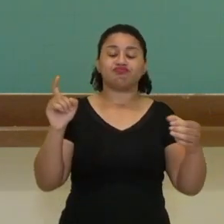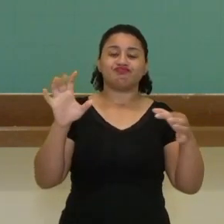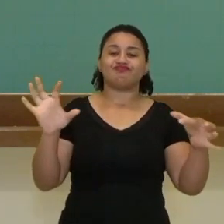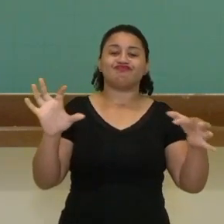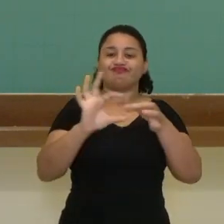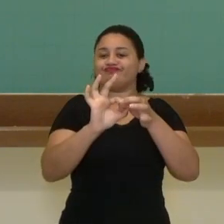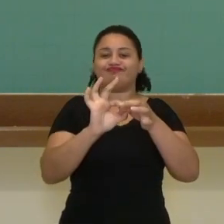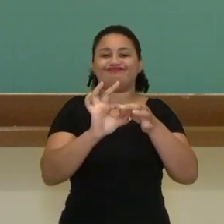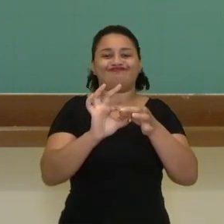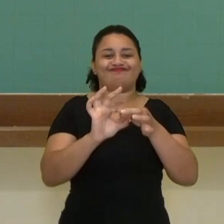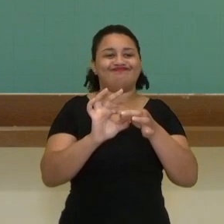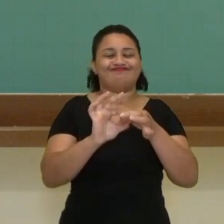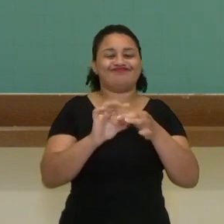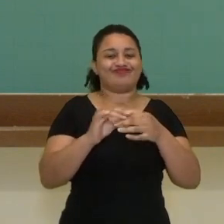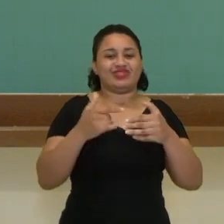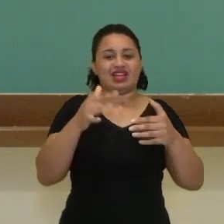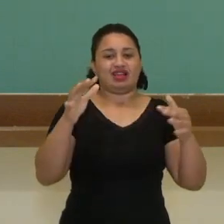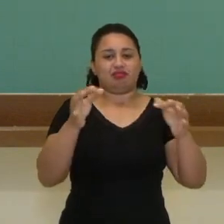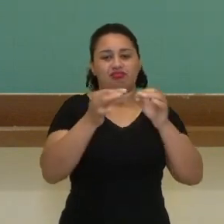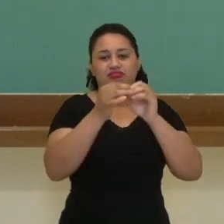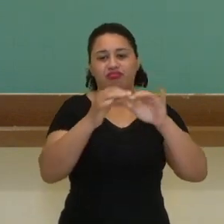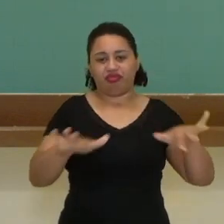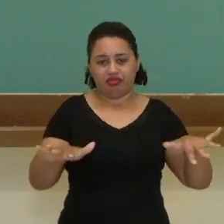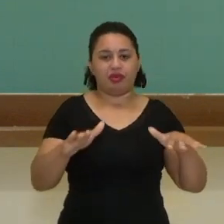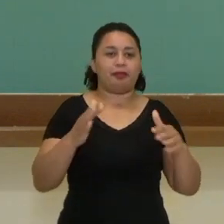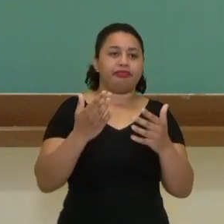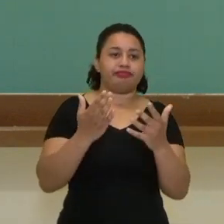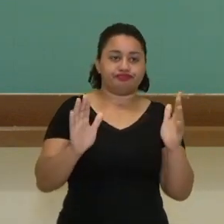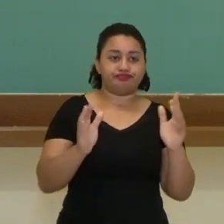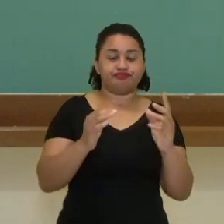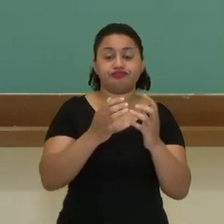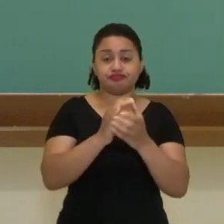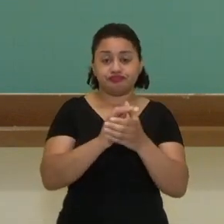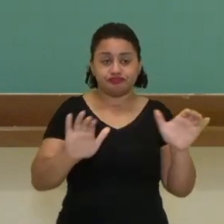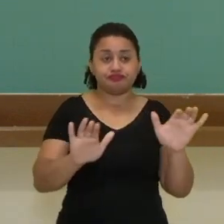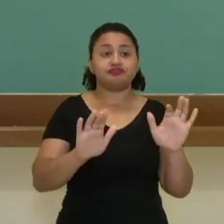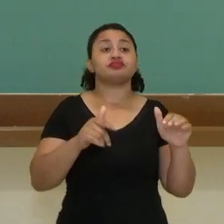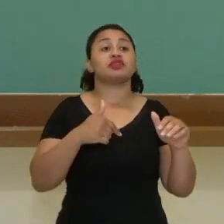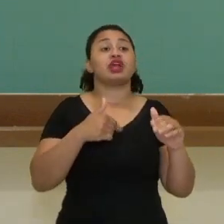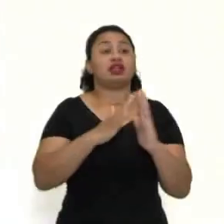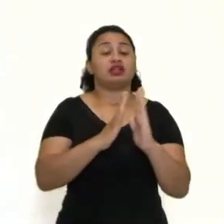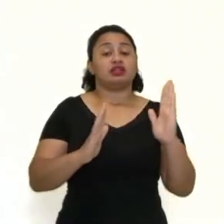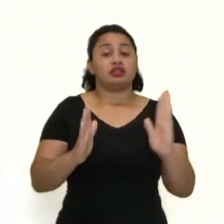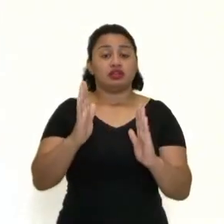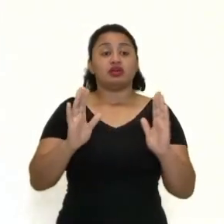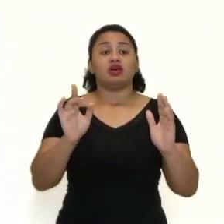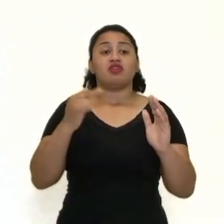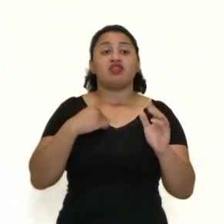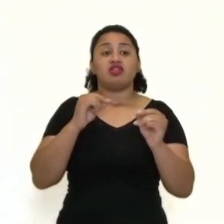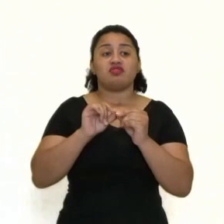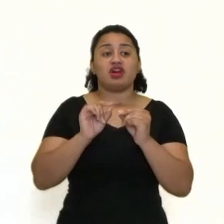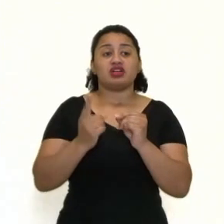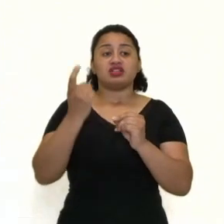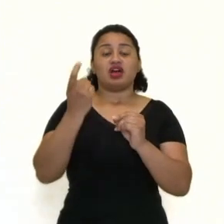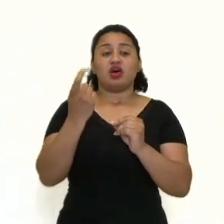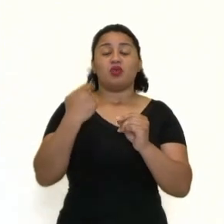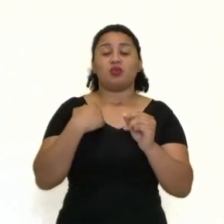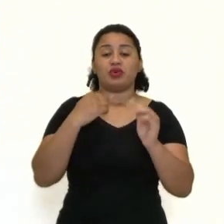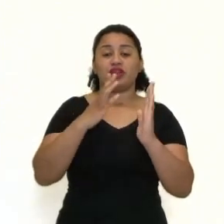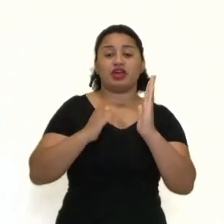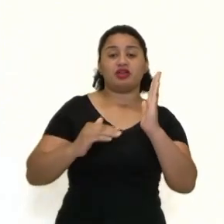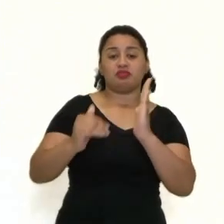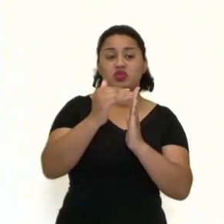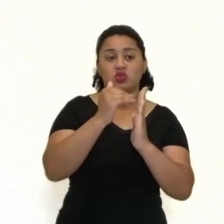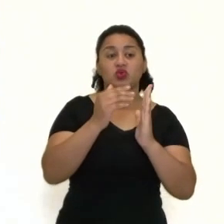durou muito tempo, ok? É nesse período de parceria que o Vincent faz a única obra dele que